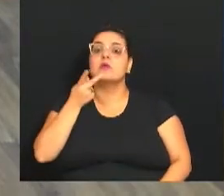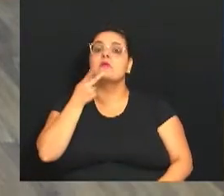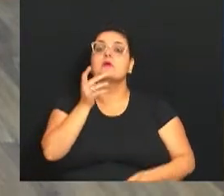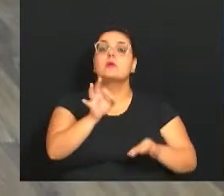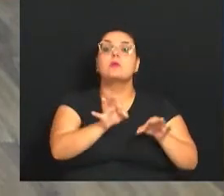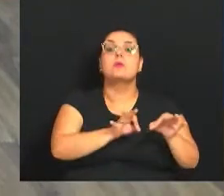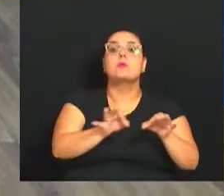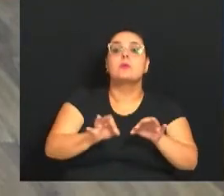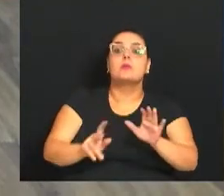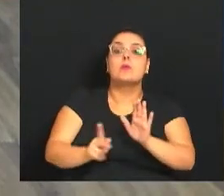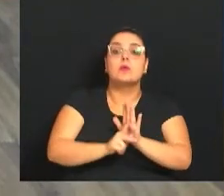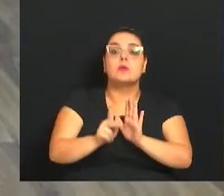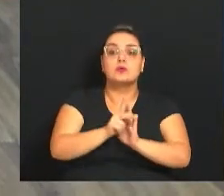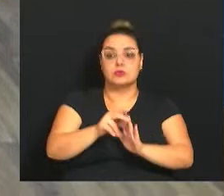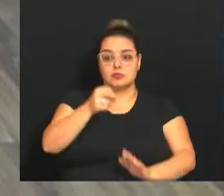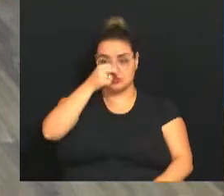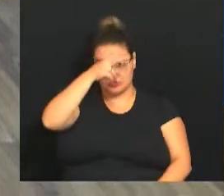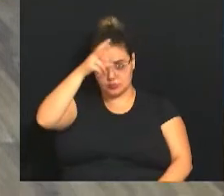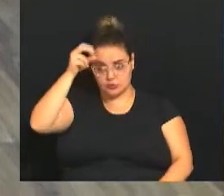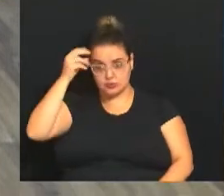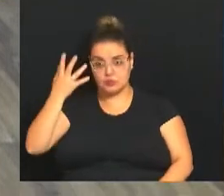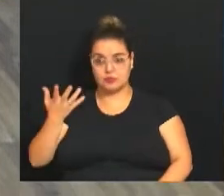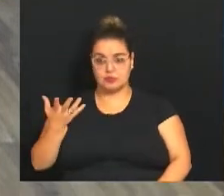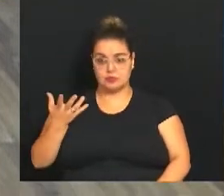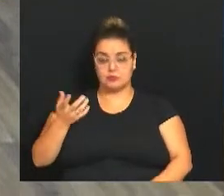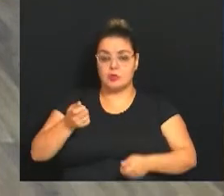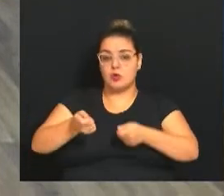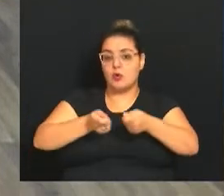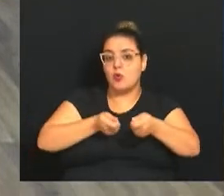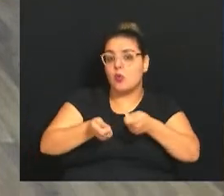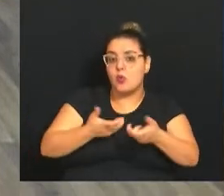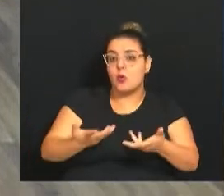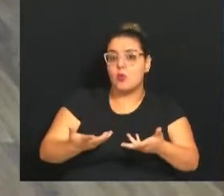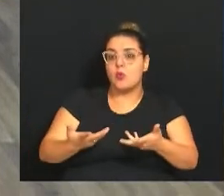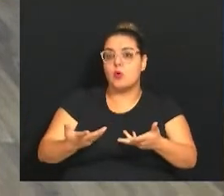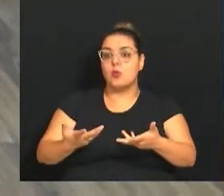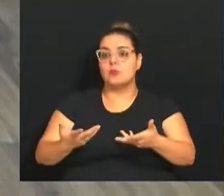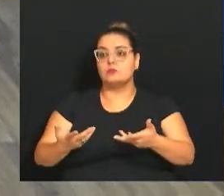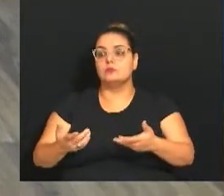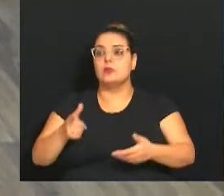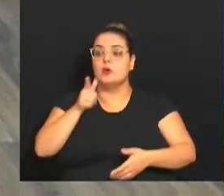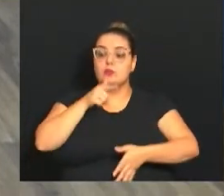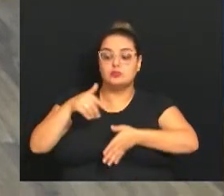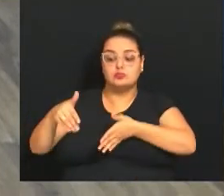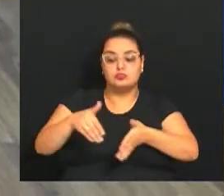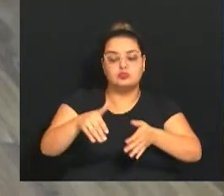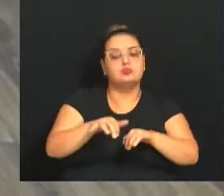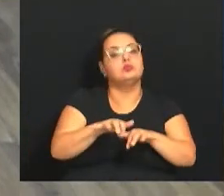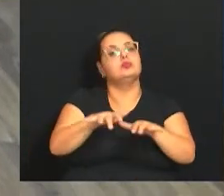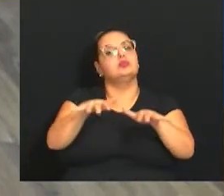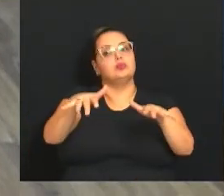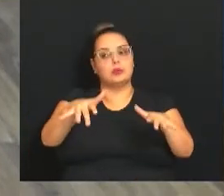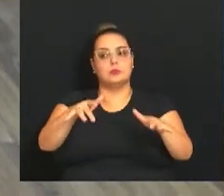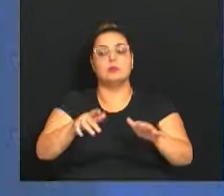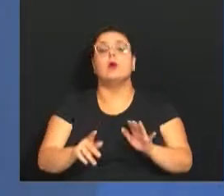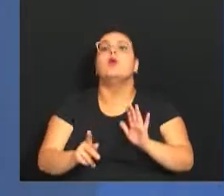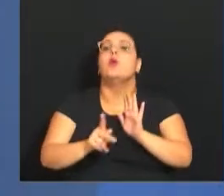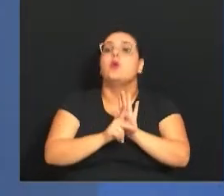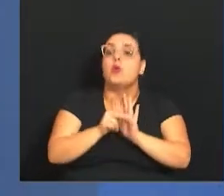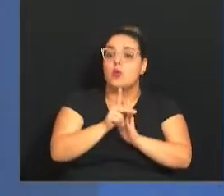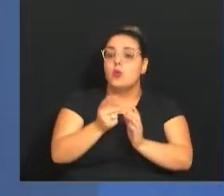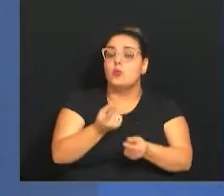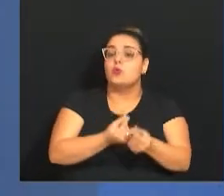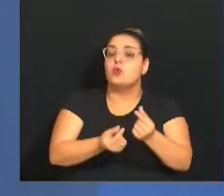da Prefeitura para tentar controlar aí as cheias de córregos aqui na cidade. É um projeto orçado em cerca